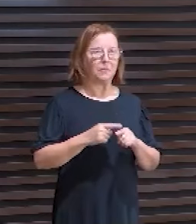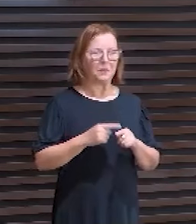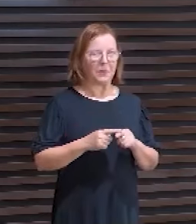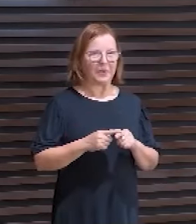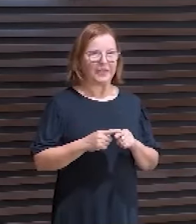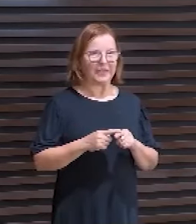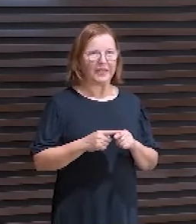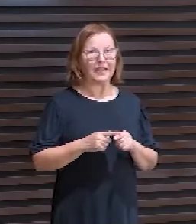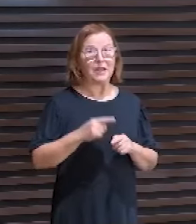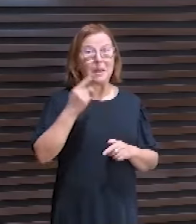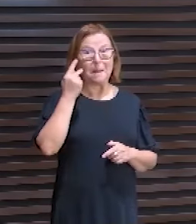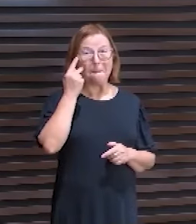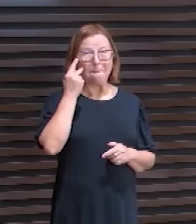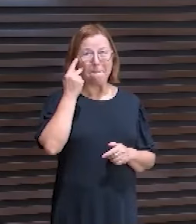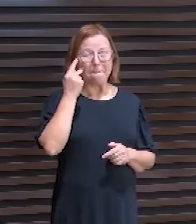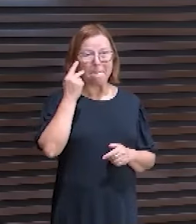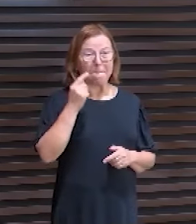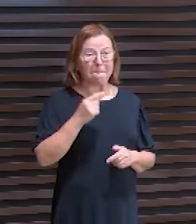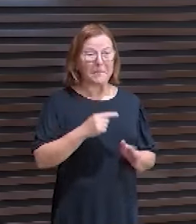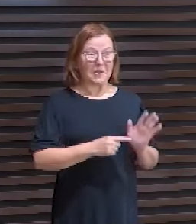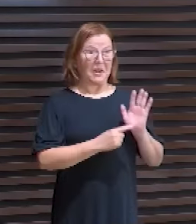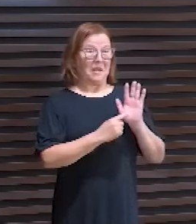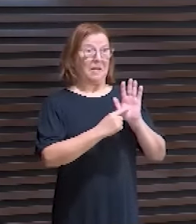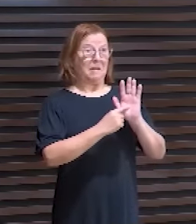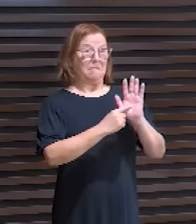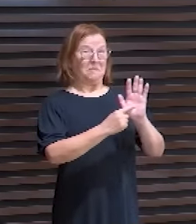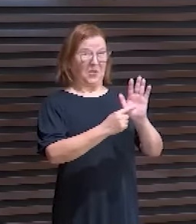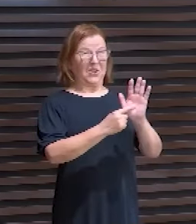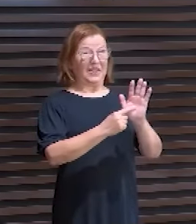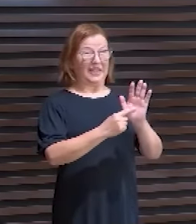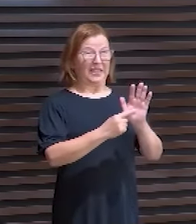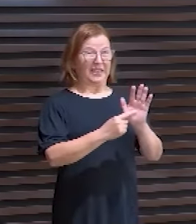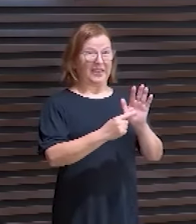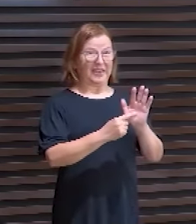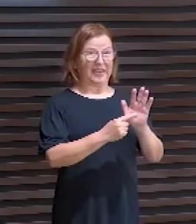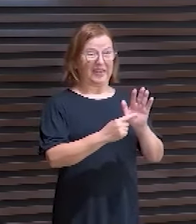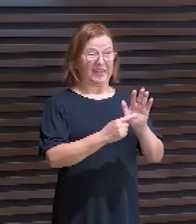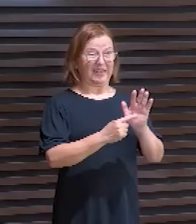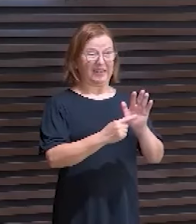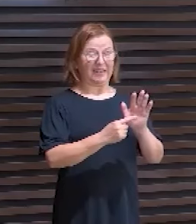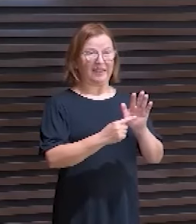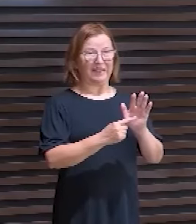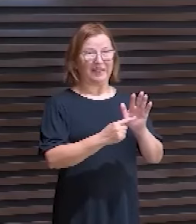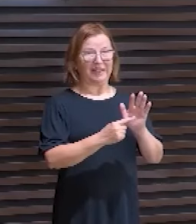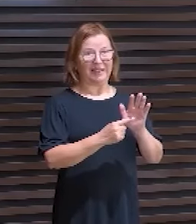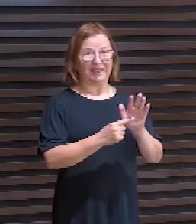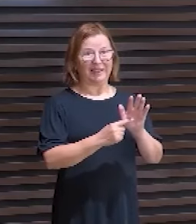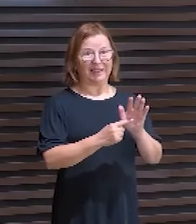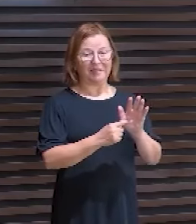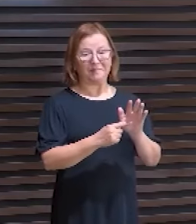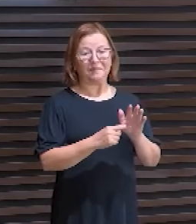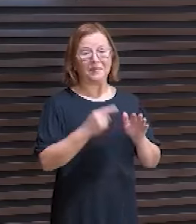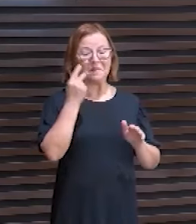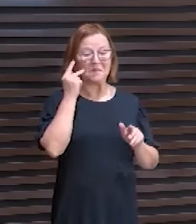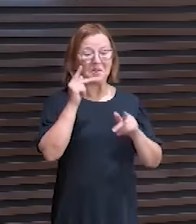são e deixam faltar coisas necessárias dentro das suas próprias casas muitas vezes